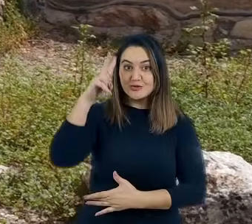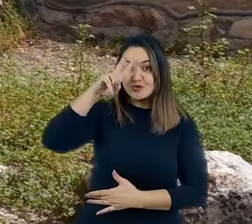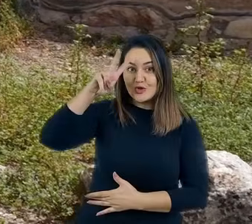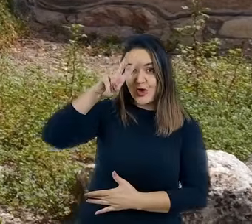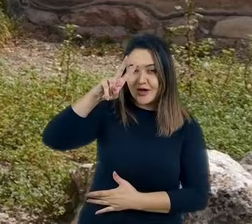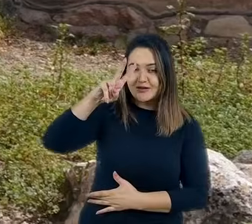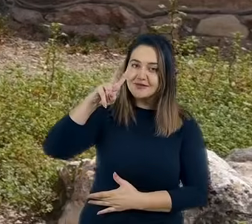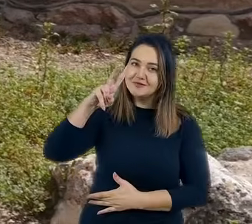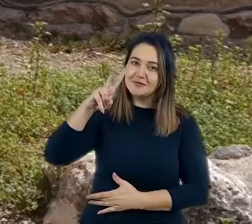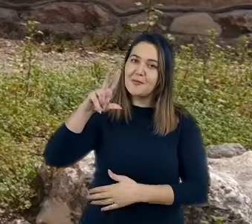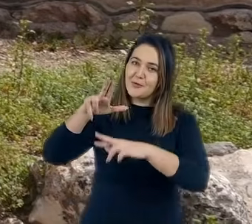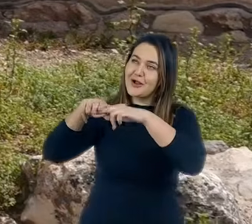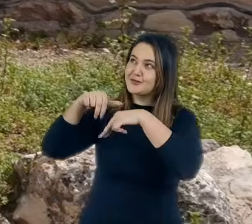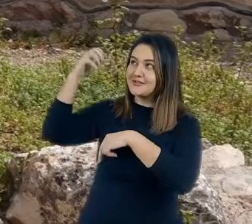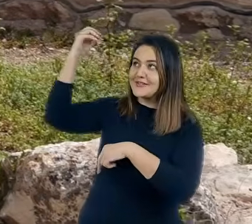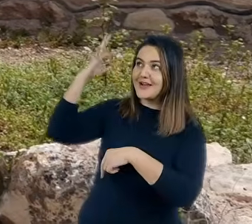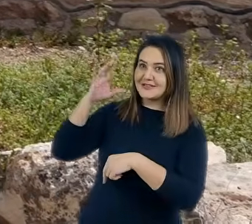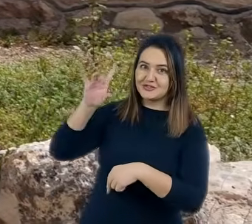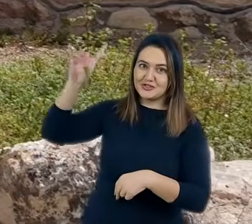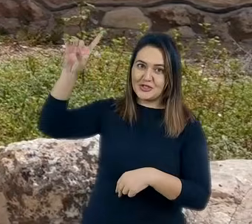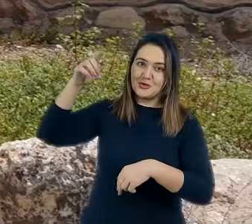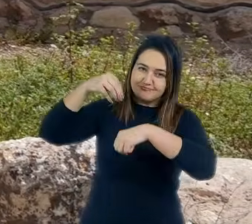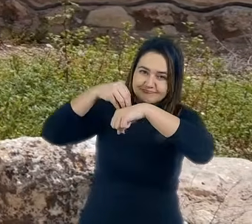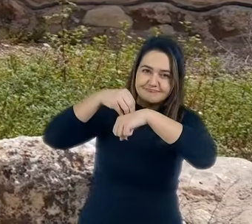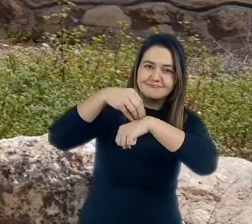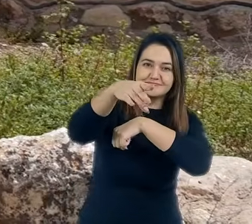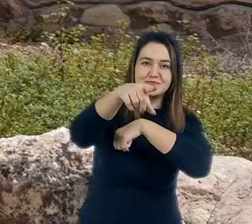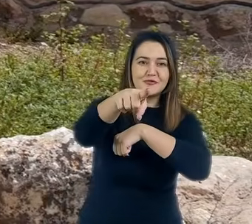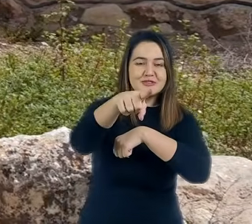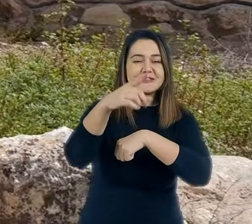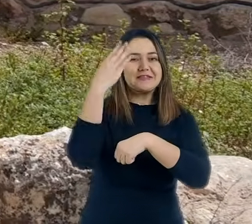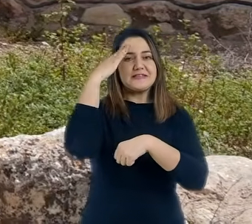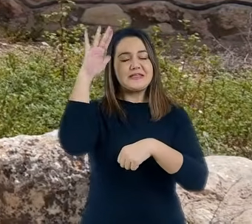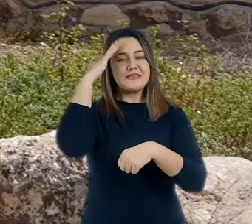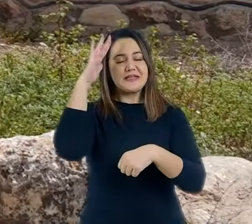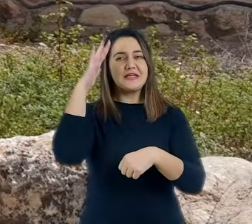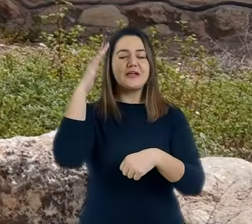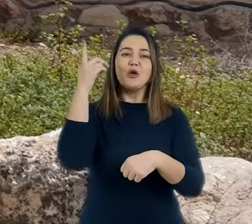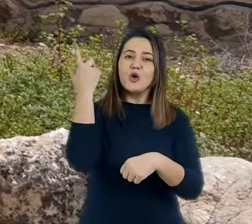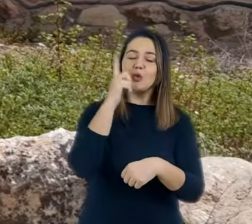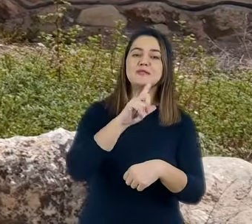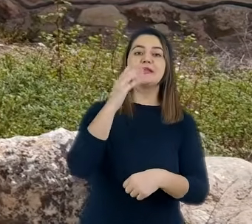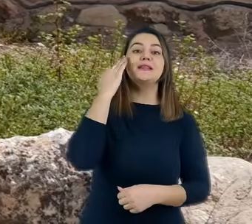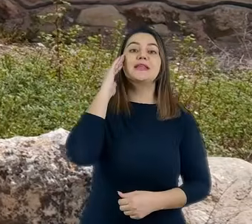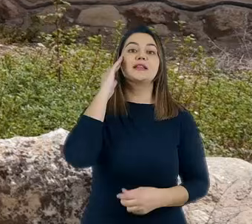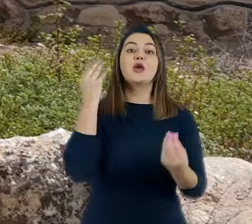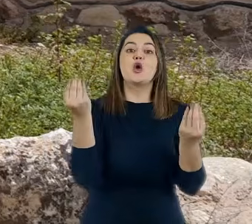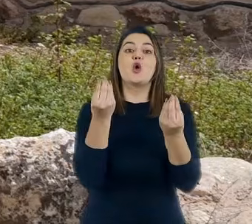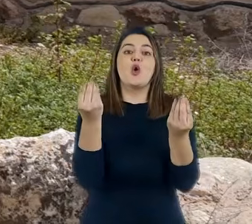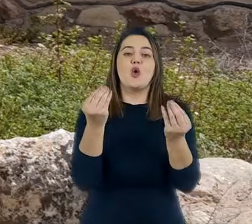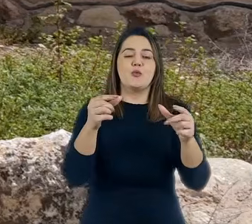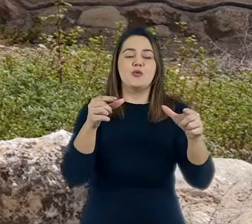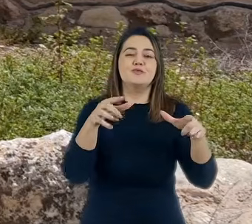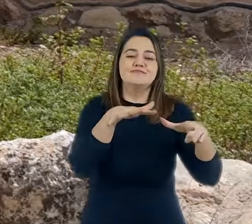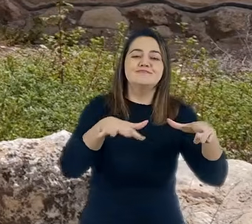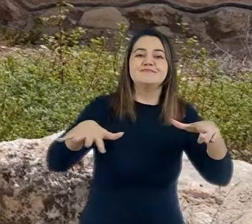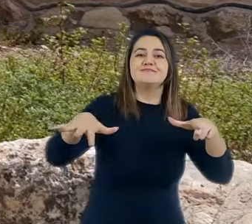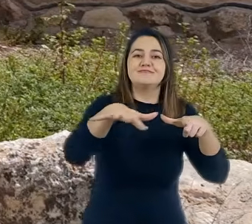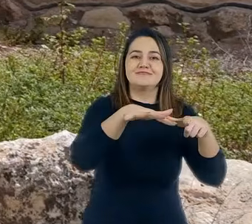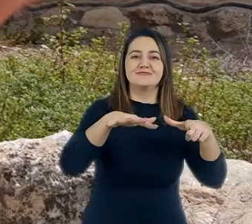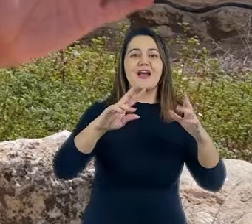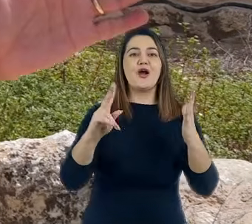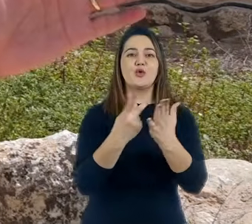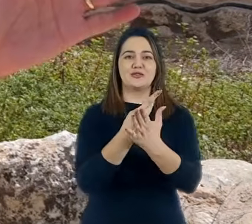tudo aconteceu. E pela graça de Deus poder levar isso para você aí através do vídeo, para que você possa ter uma noção de como